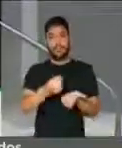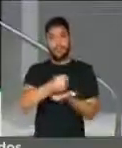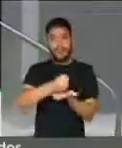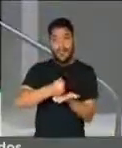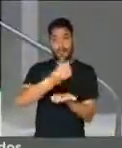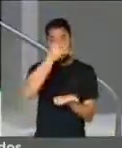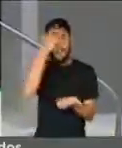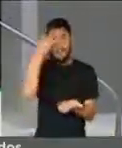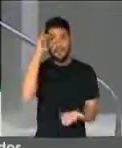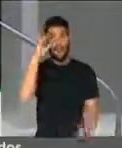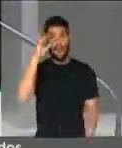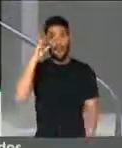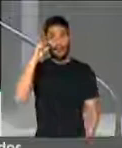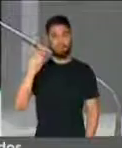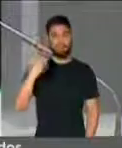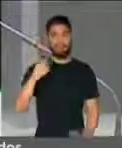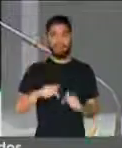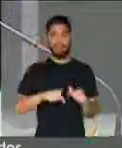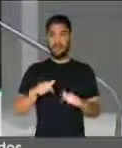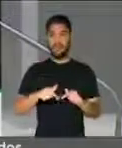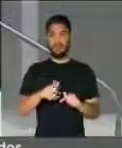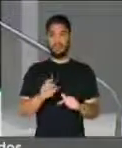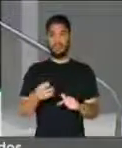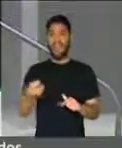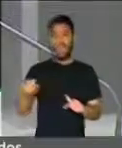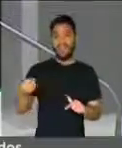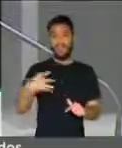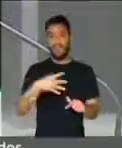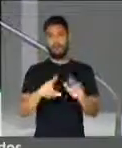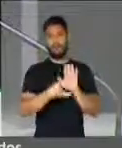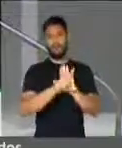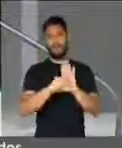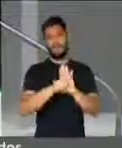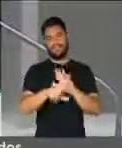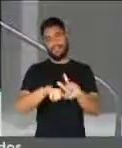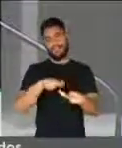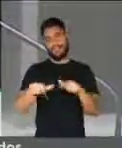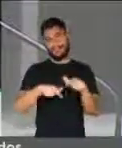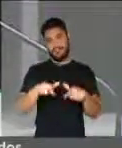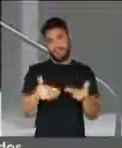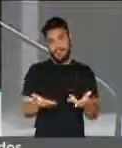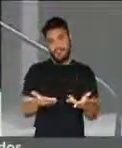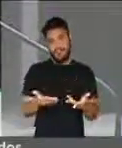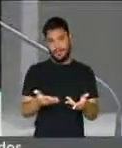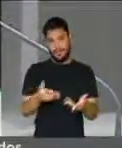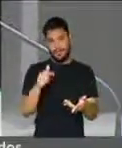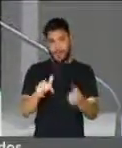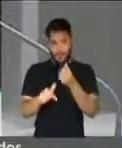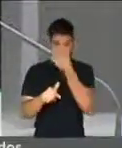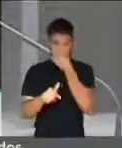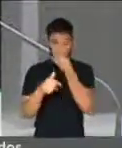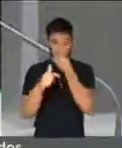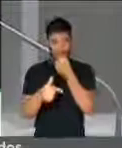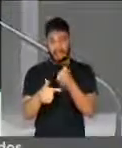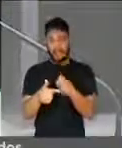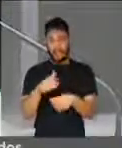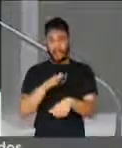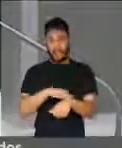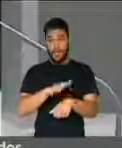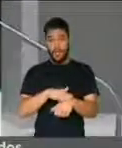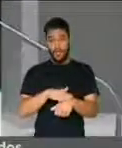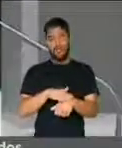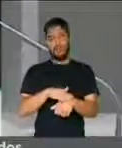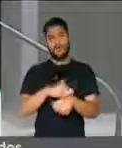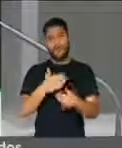dos trabalhadores com a aprovação da reforma trabalhista que passou a vigorar a partir de